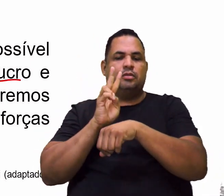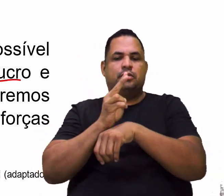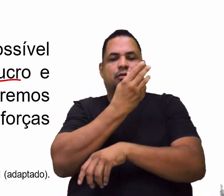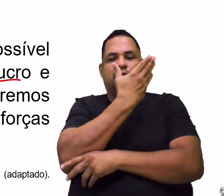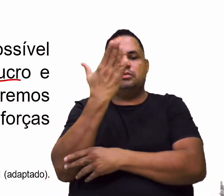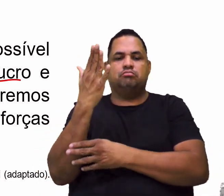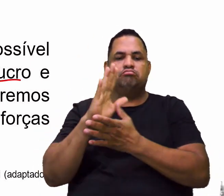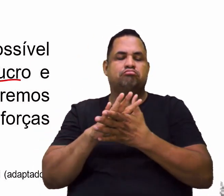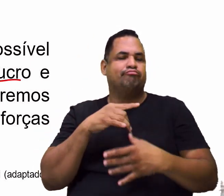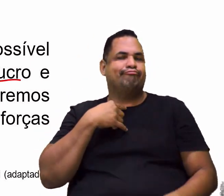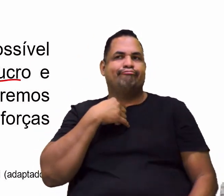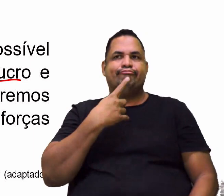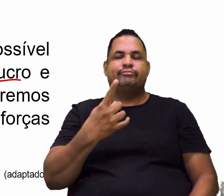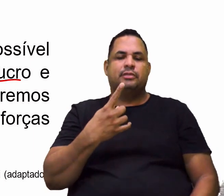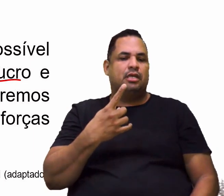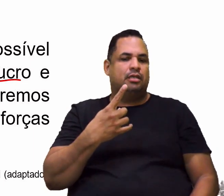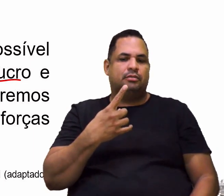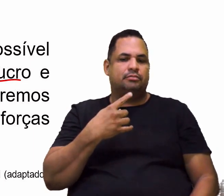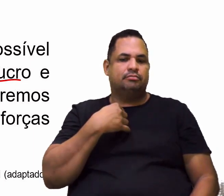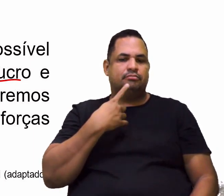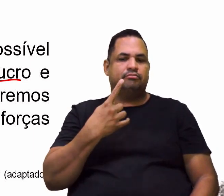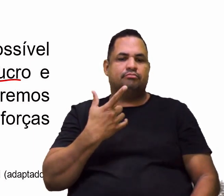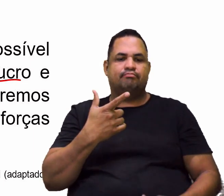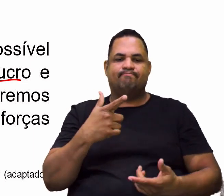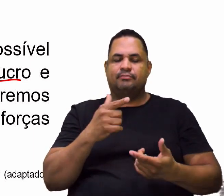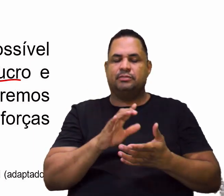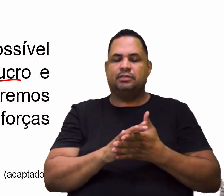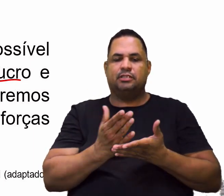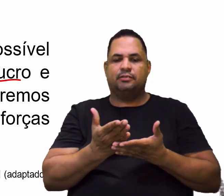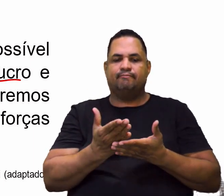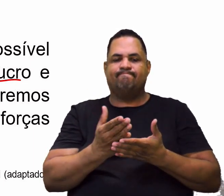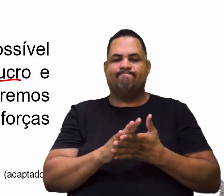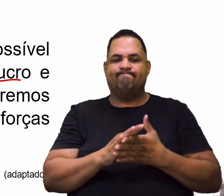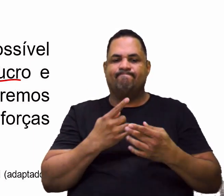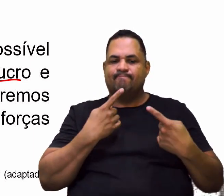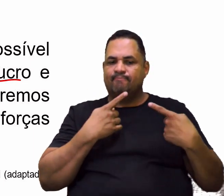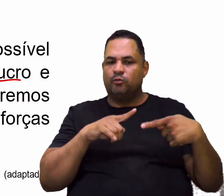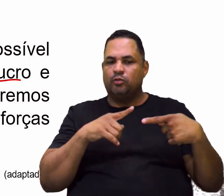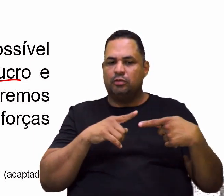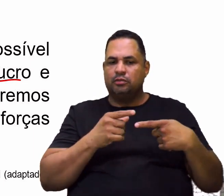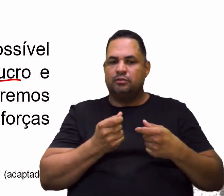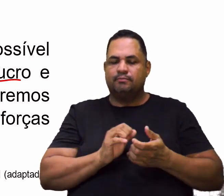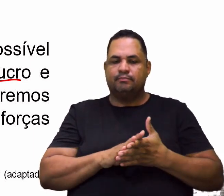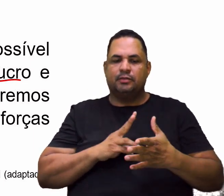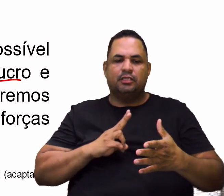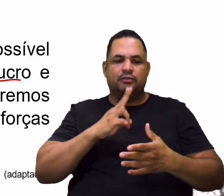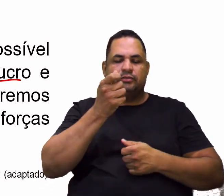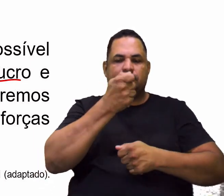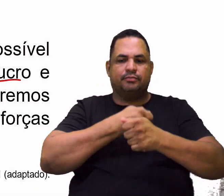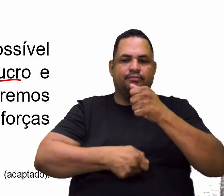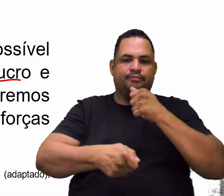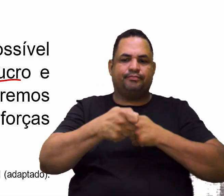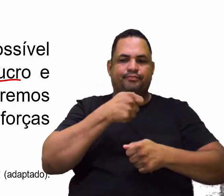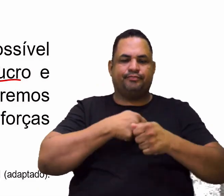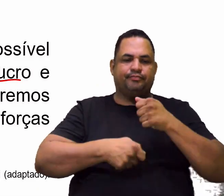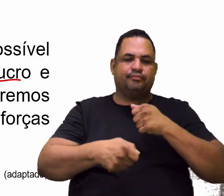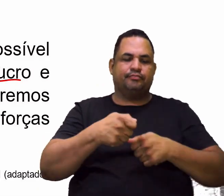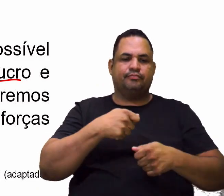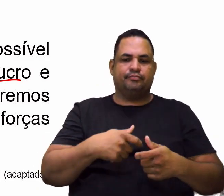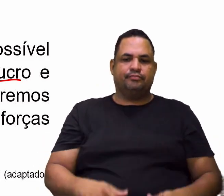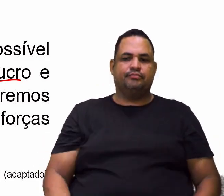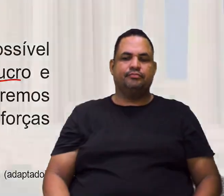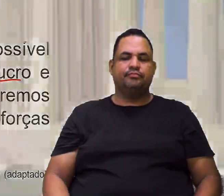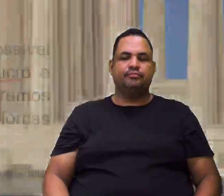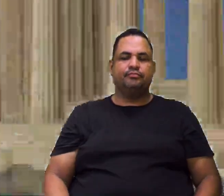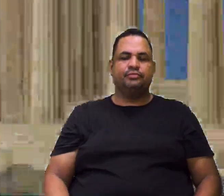estaremos impotentes diante das forças econômicas. Infelizmente ocorre isso, infelizmente. Olha